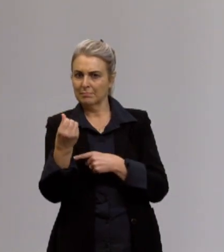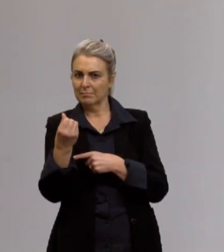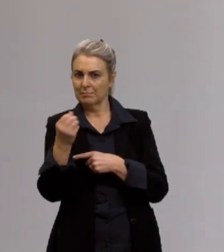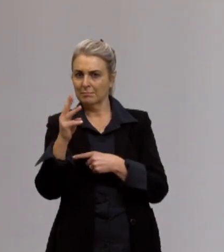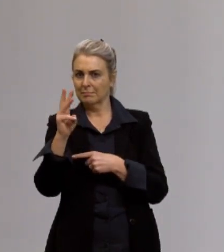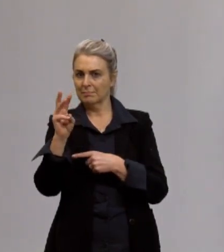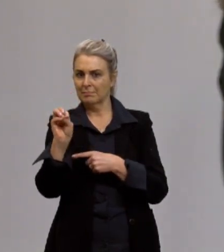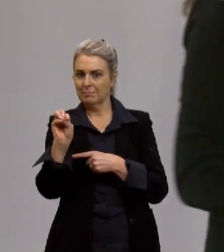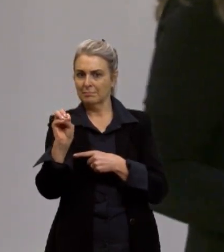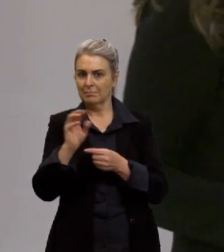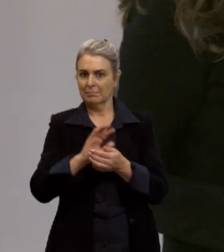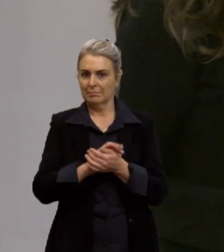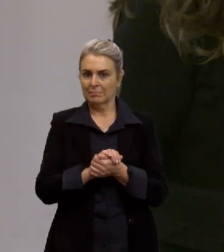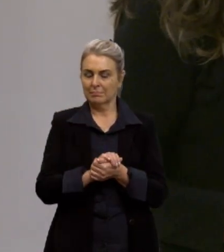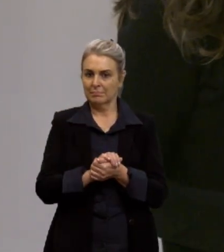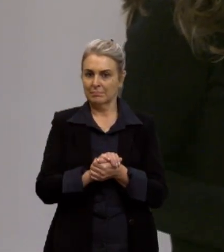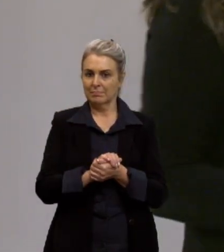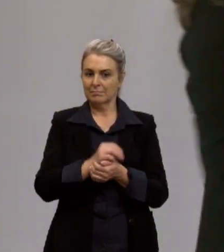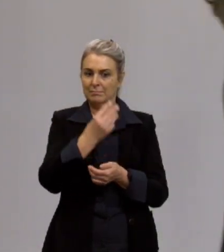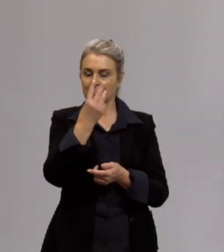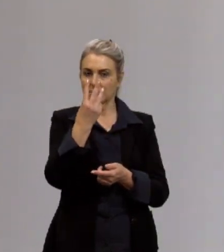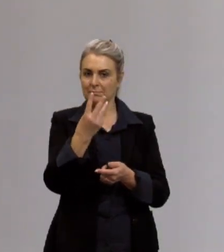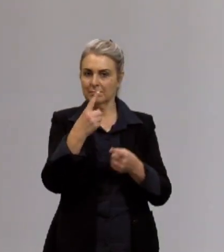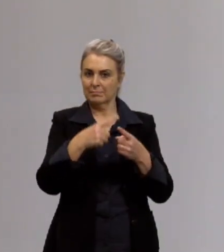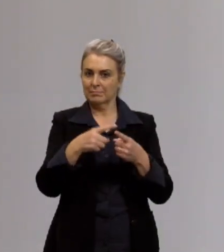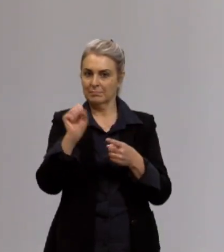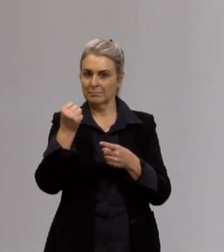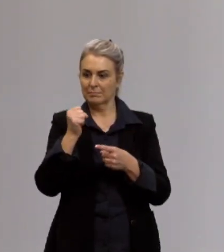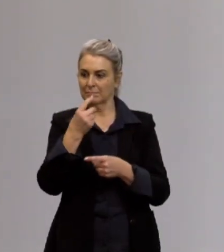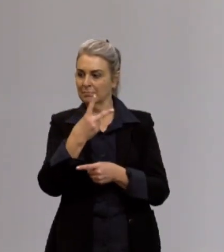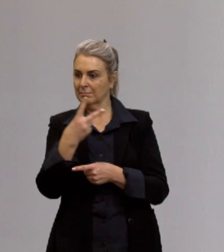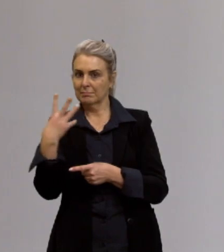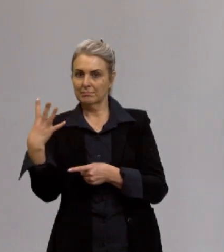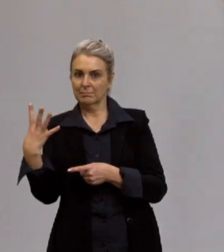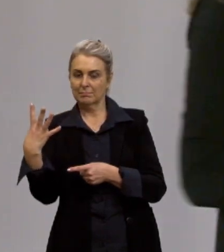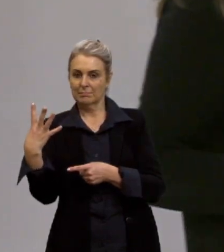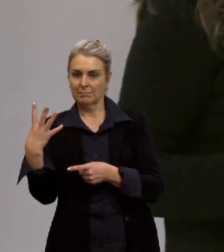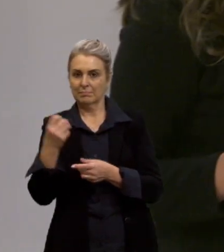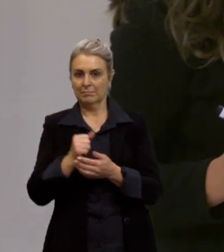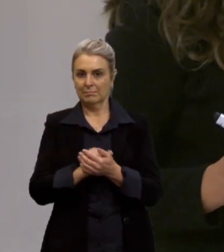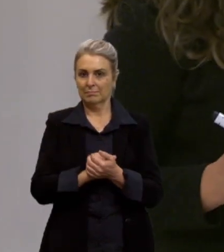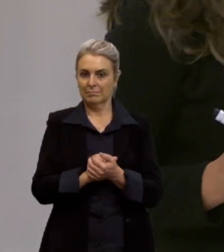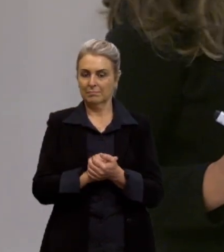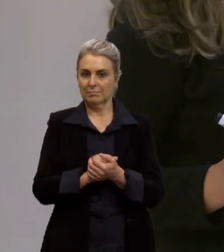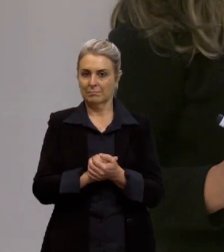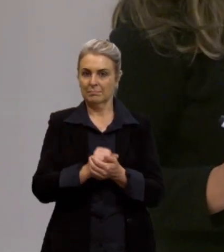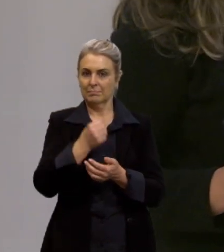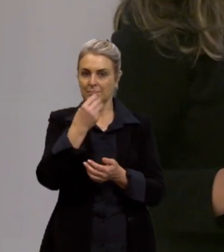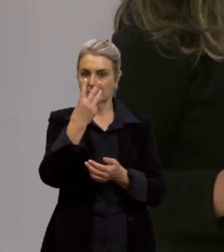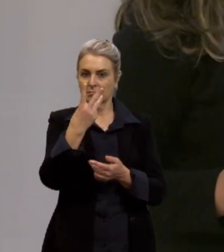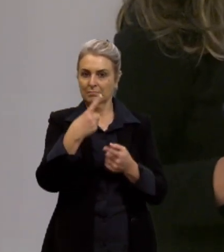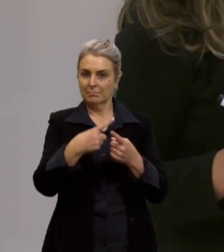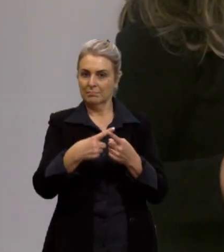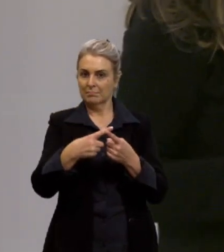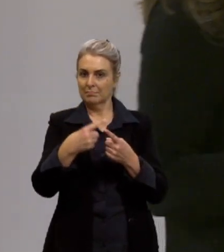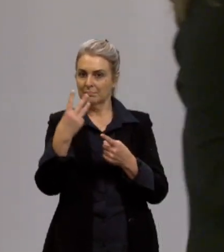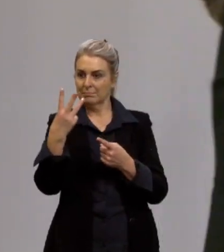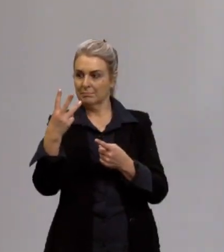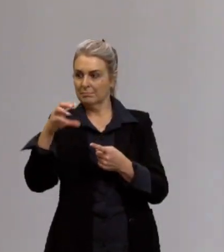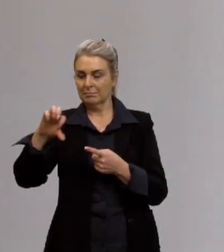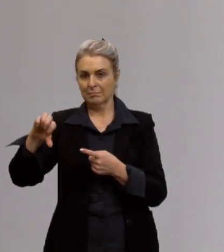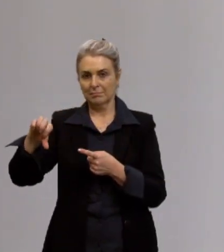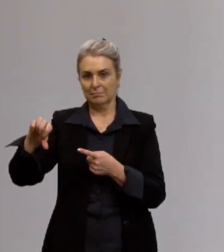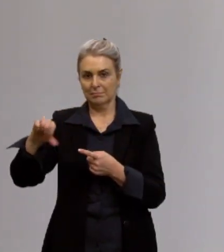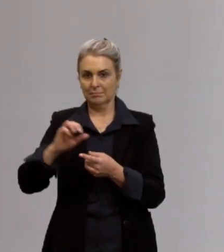30. 3 vezes 8, 24. Vão 2. 3 vezes 3, 9. Mais